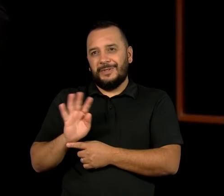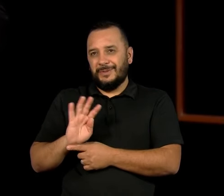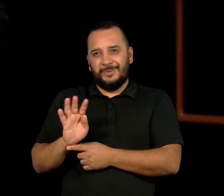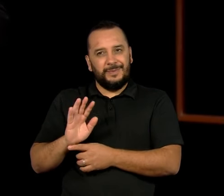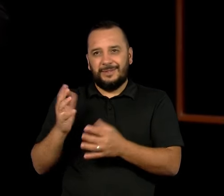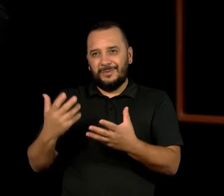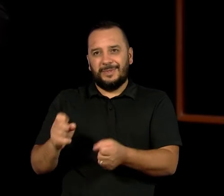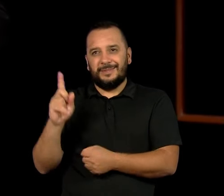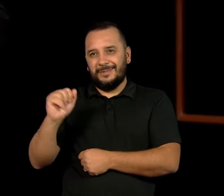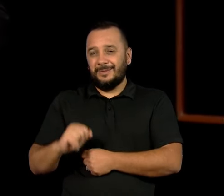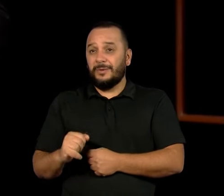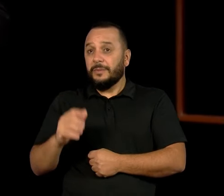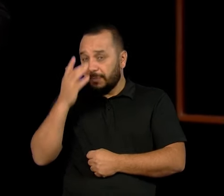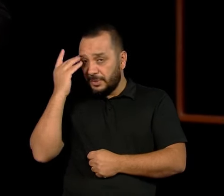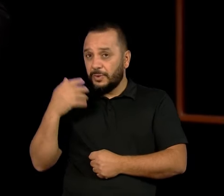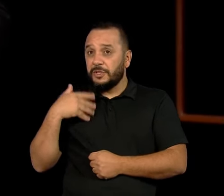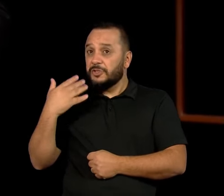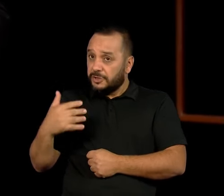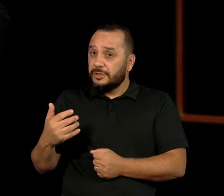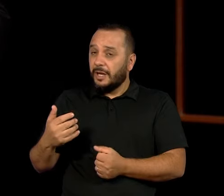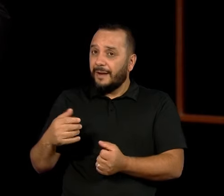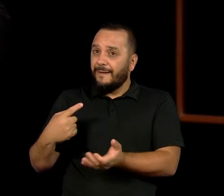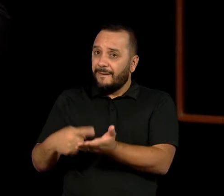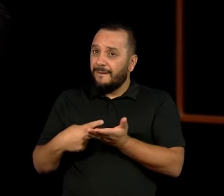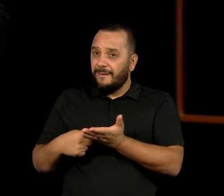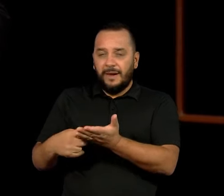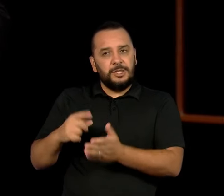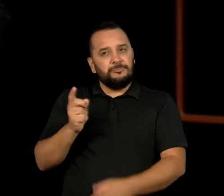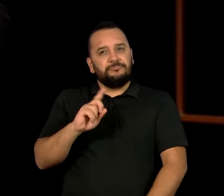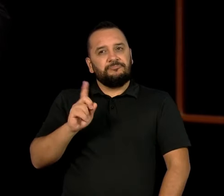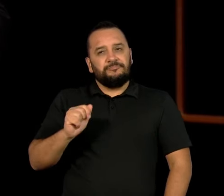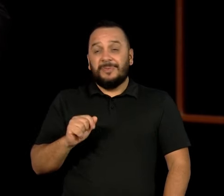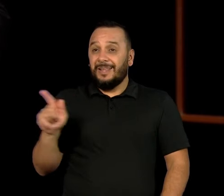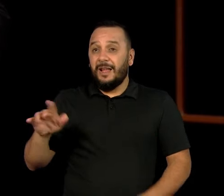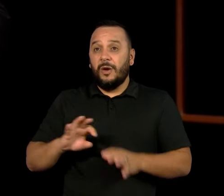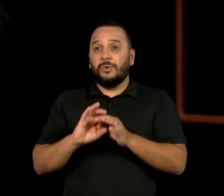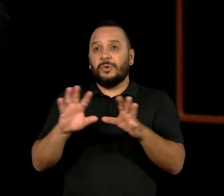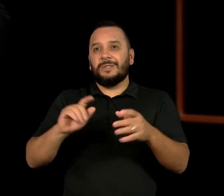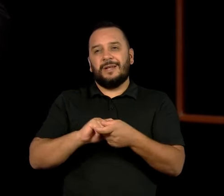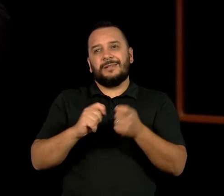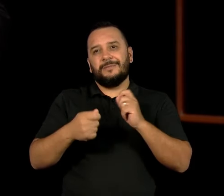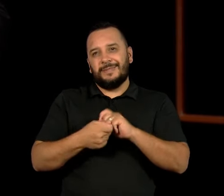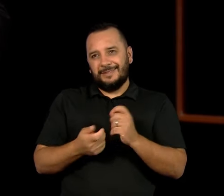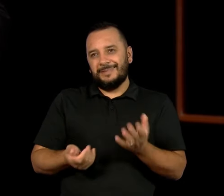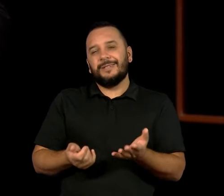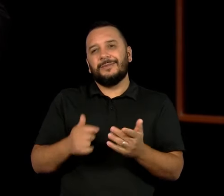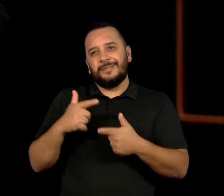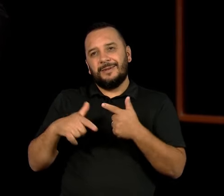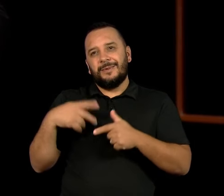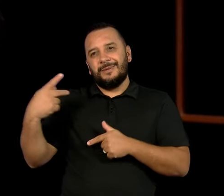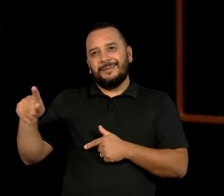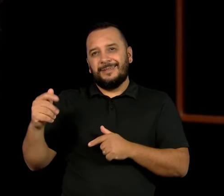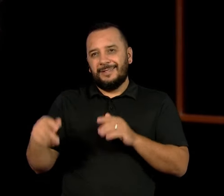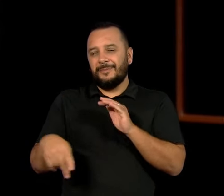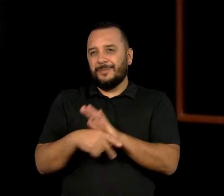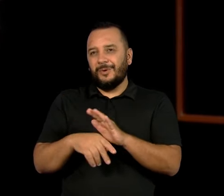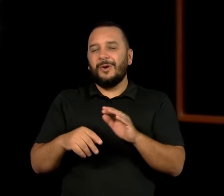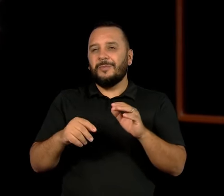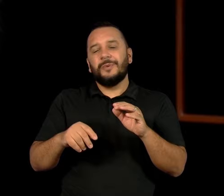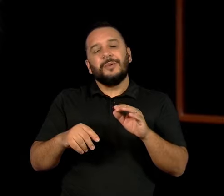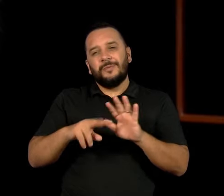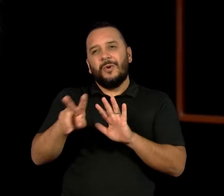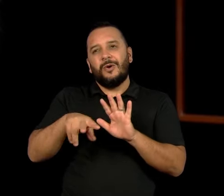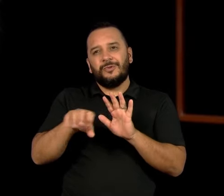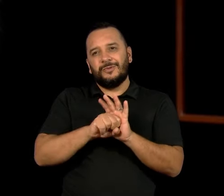ofertas para que isso acontecesse. É bem raro o Paulo autorizar uma adaptação de uma obra dele para o audiovisual hoje em dia.